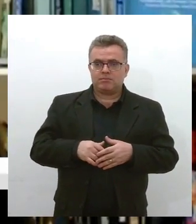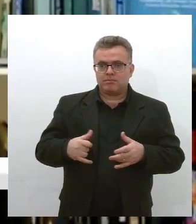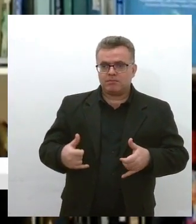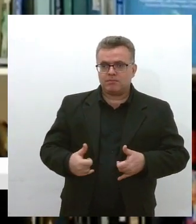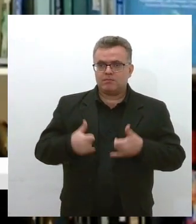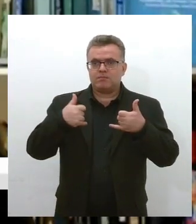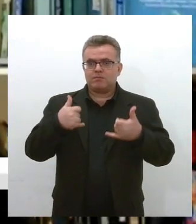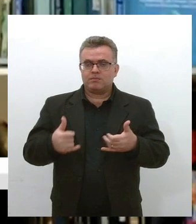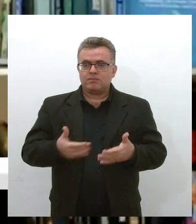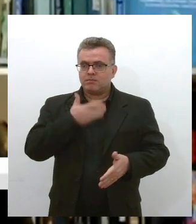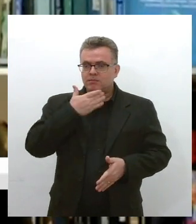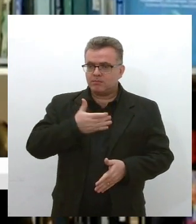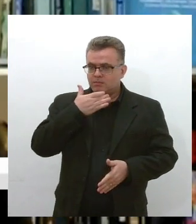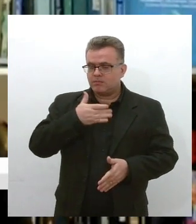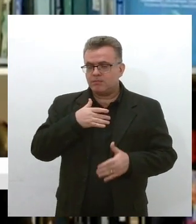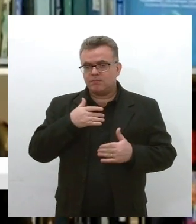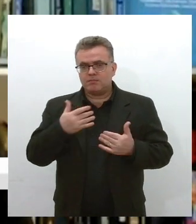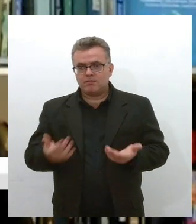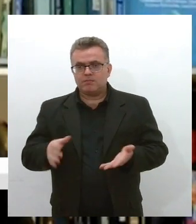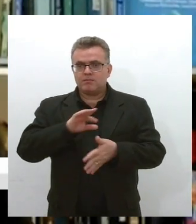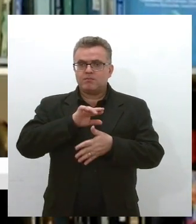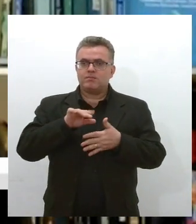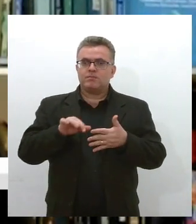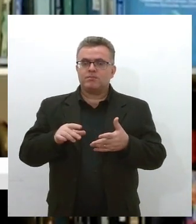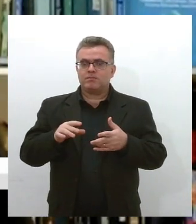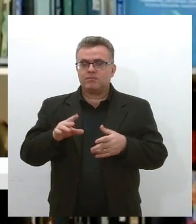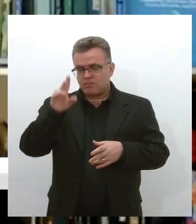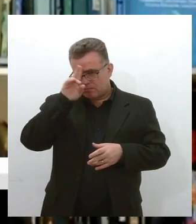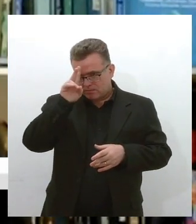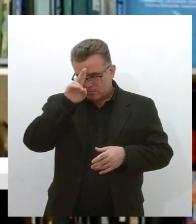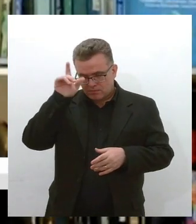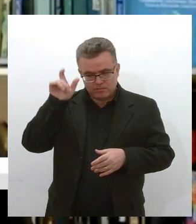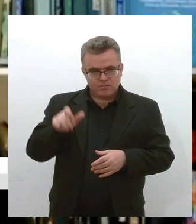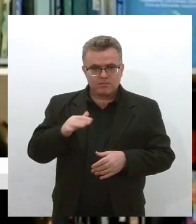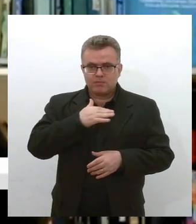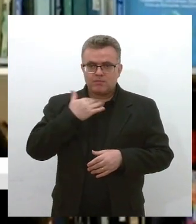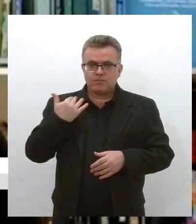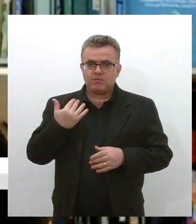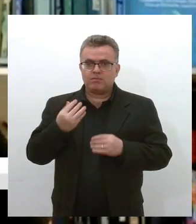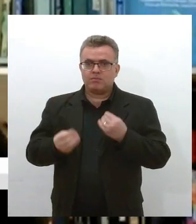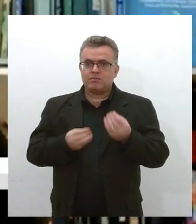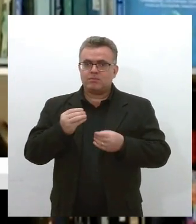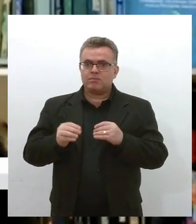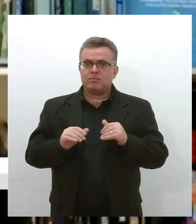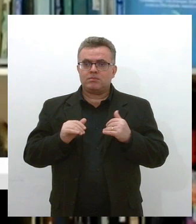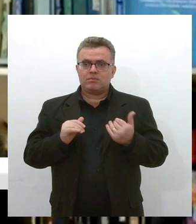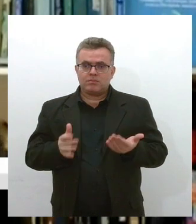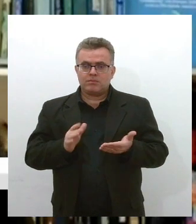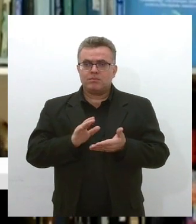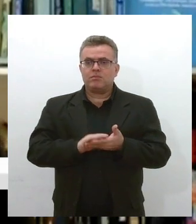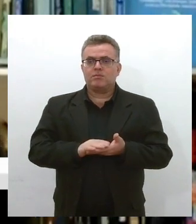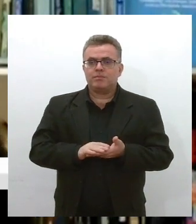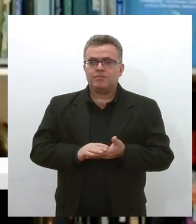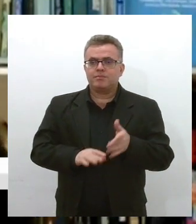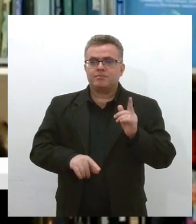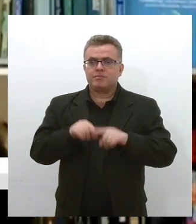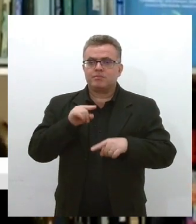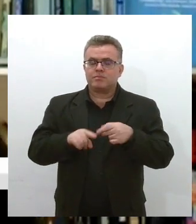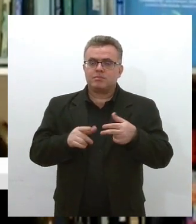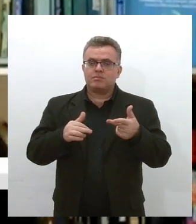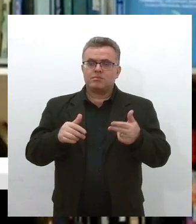Natal. Então, essas datas costumam pegar bastante. É, quanto aos pertences, né, aos objetos das